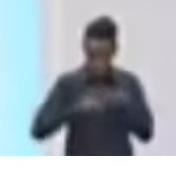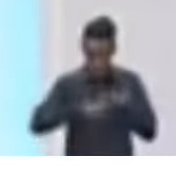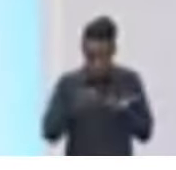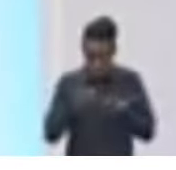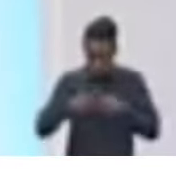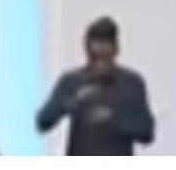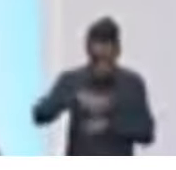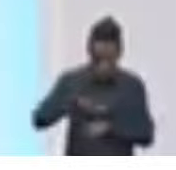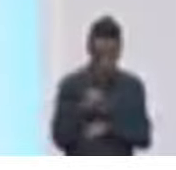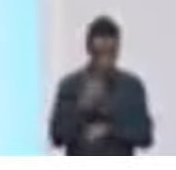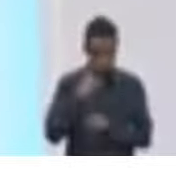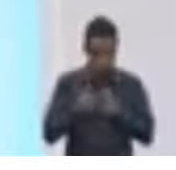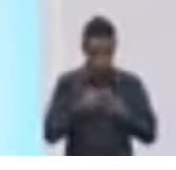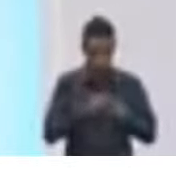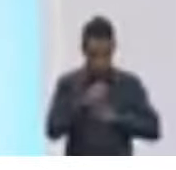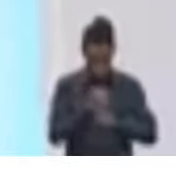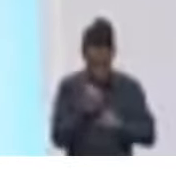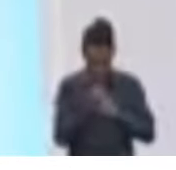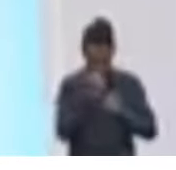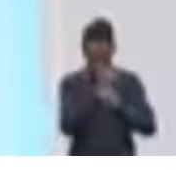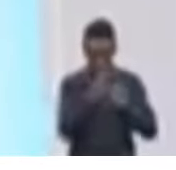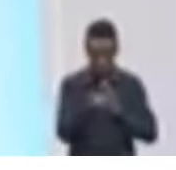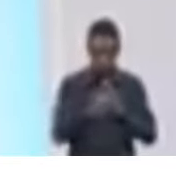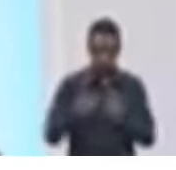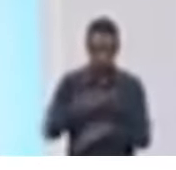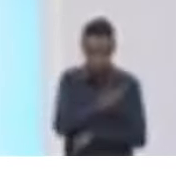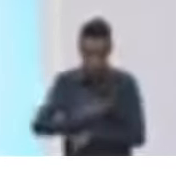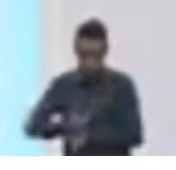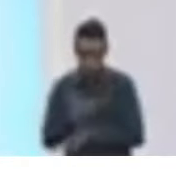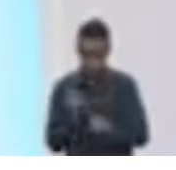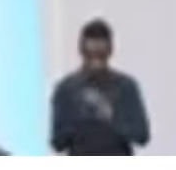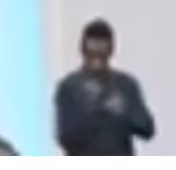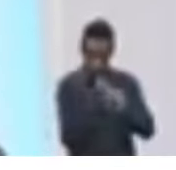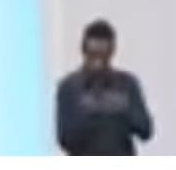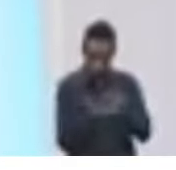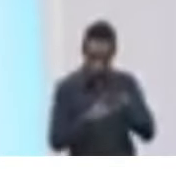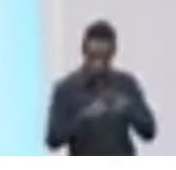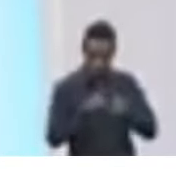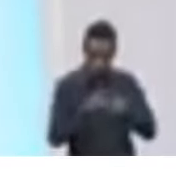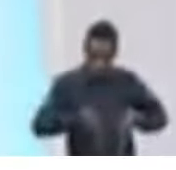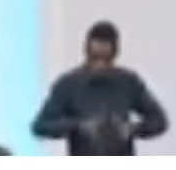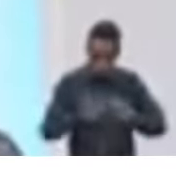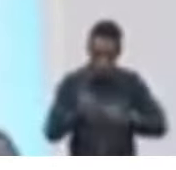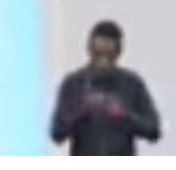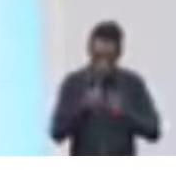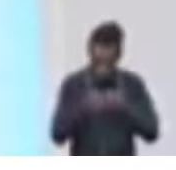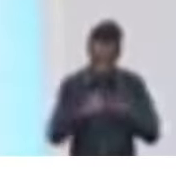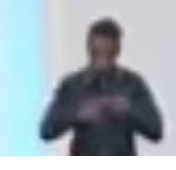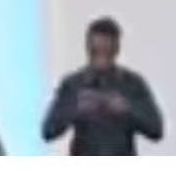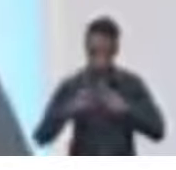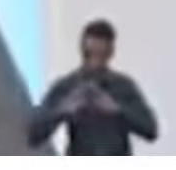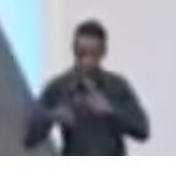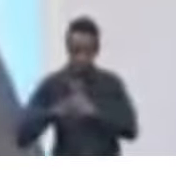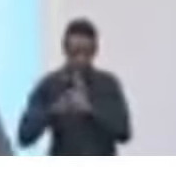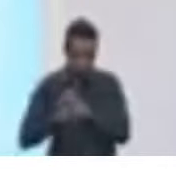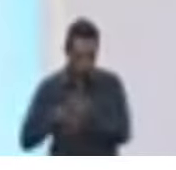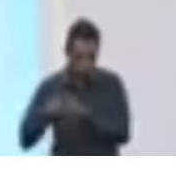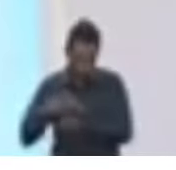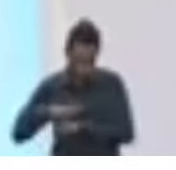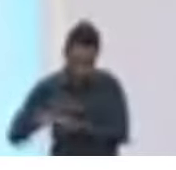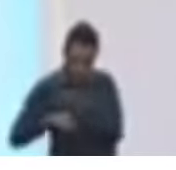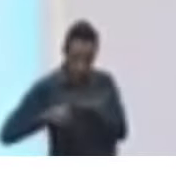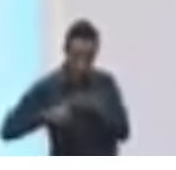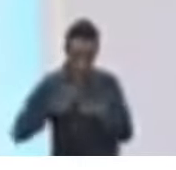Primeiro, retomando obras públicas, obras de infraestrutura urbana, corredores de ônibus, moradia popular, aquilo